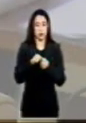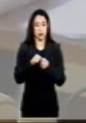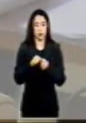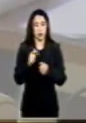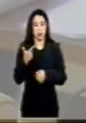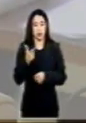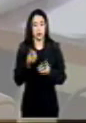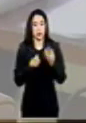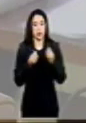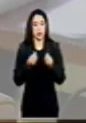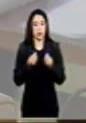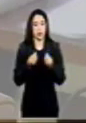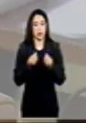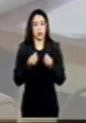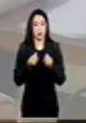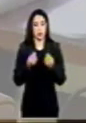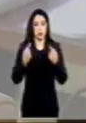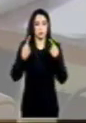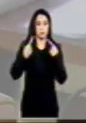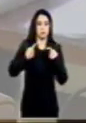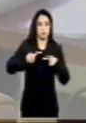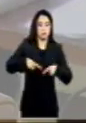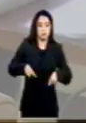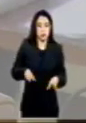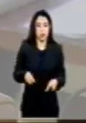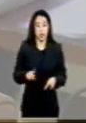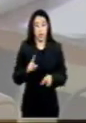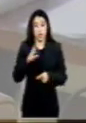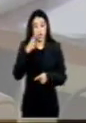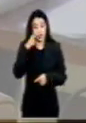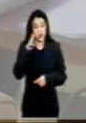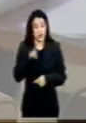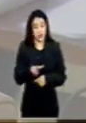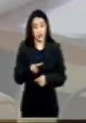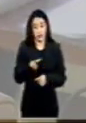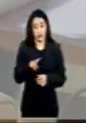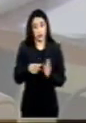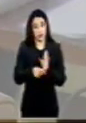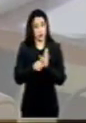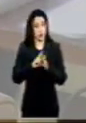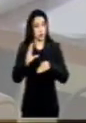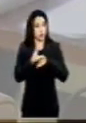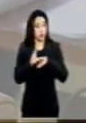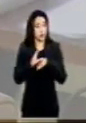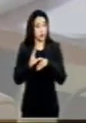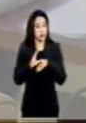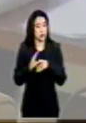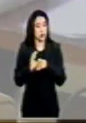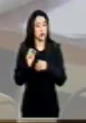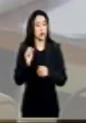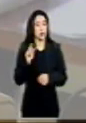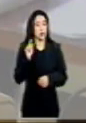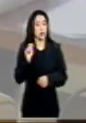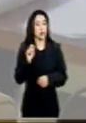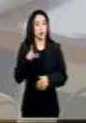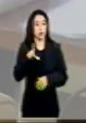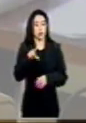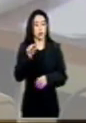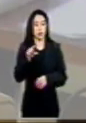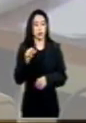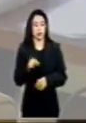de imposição de condicionamentos não previstos na Constituição no que toca à realização da